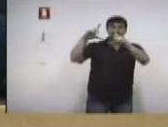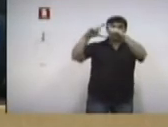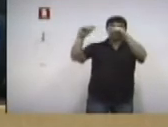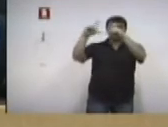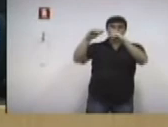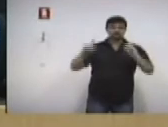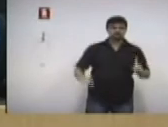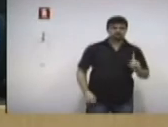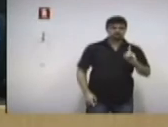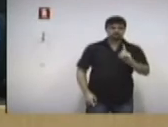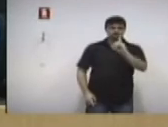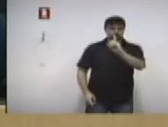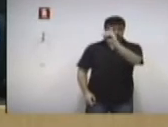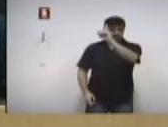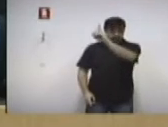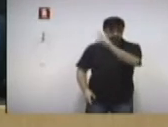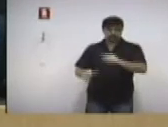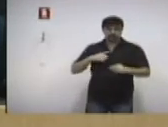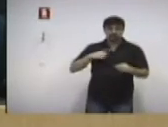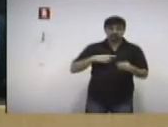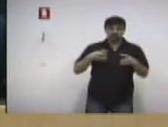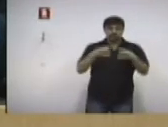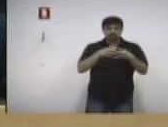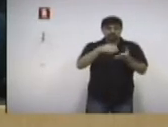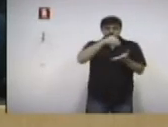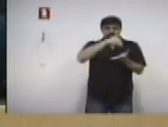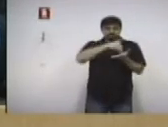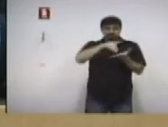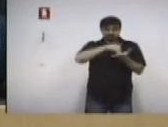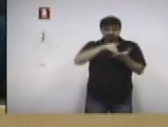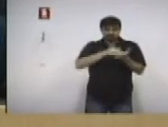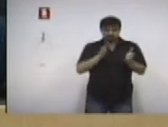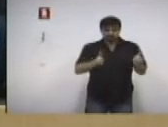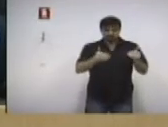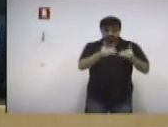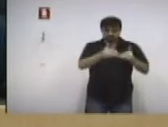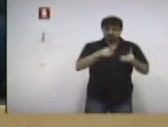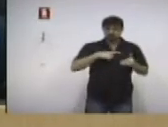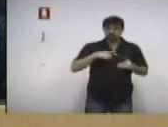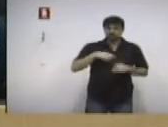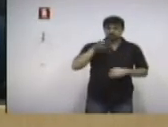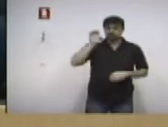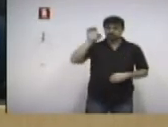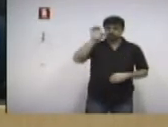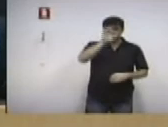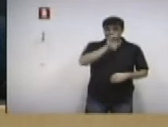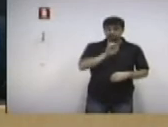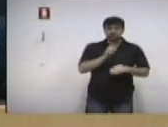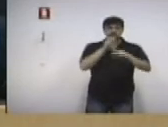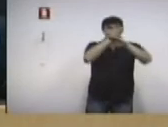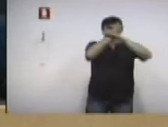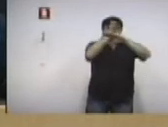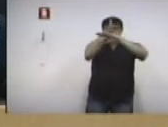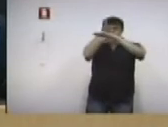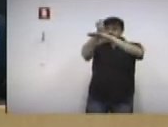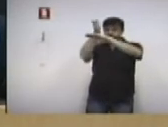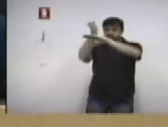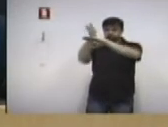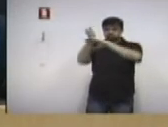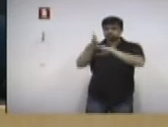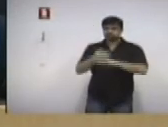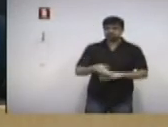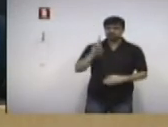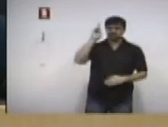e podendo contar com escritórios de representação em estados e países